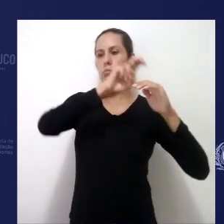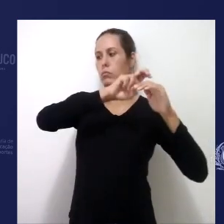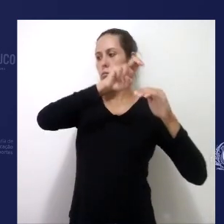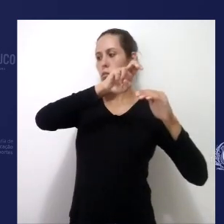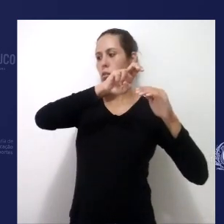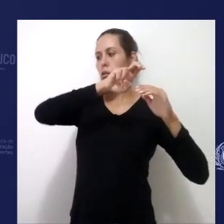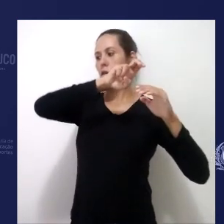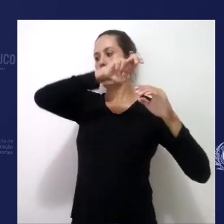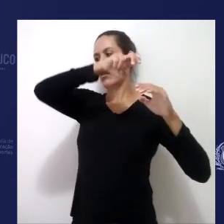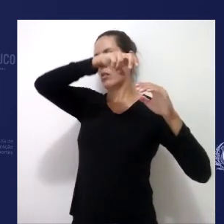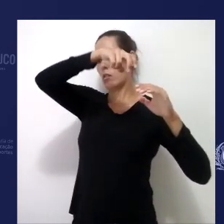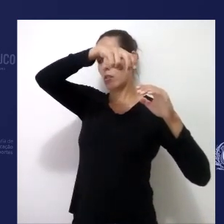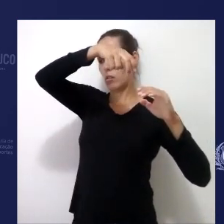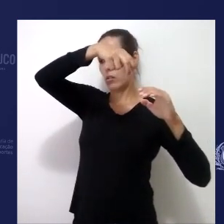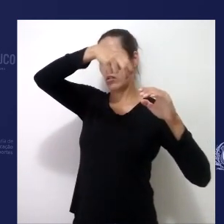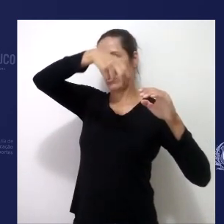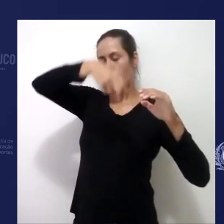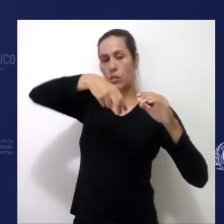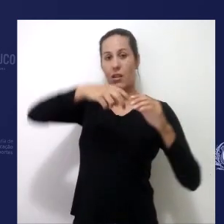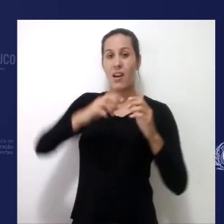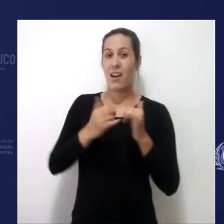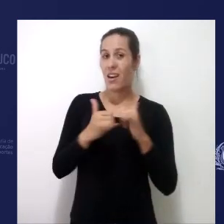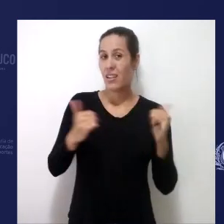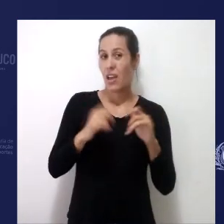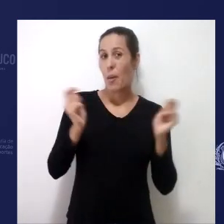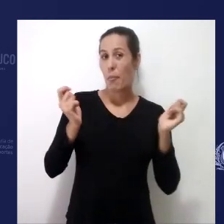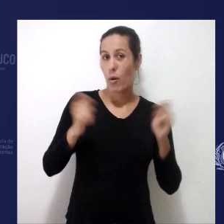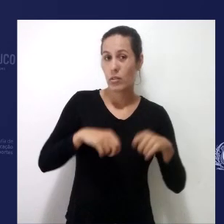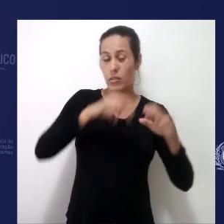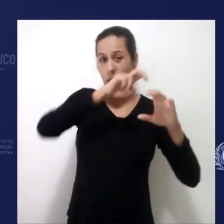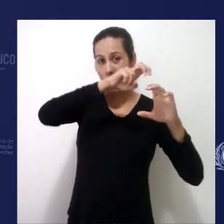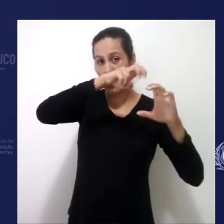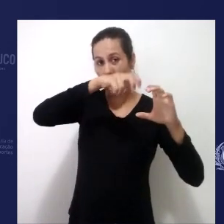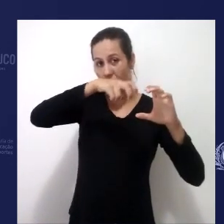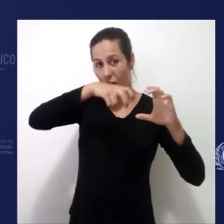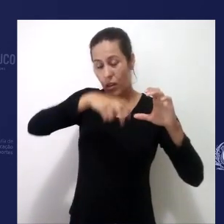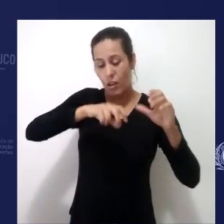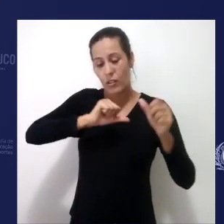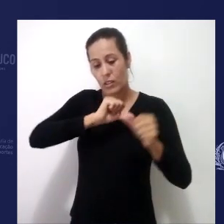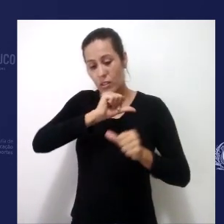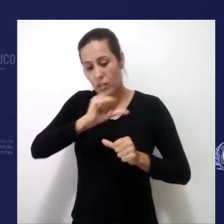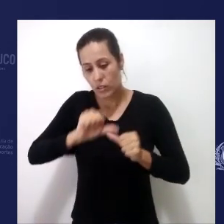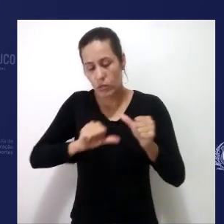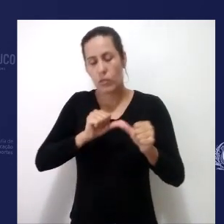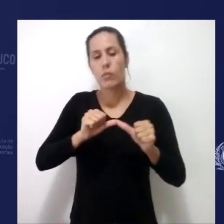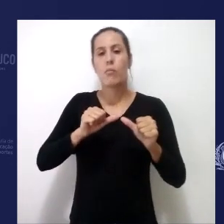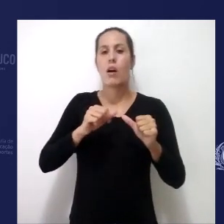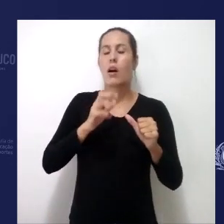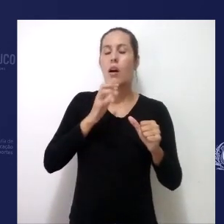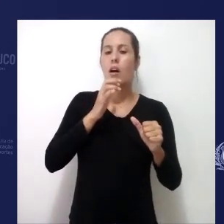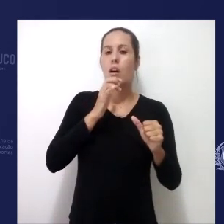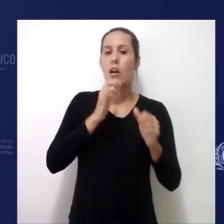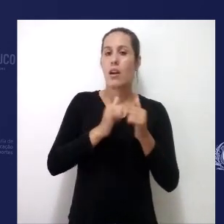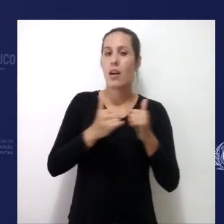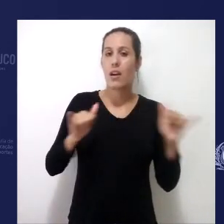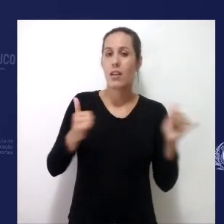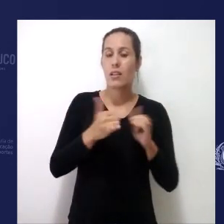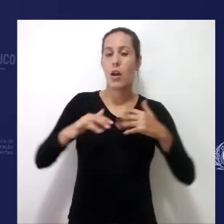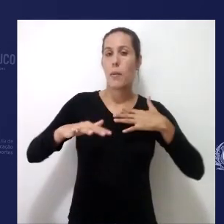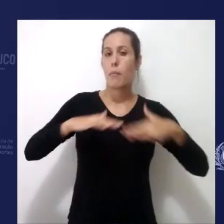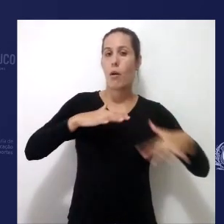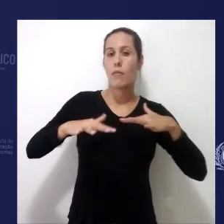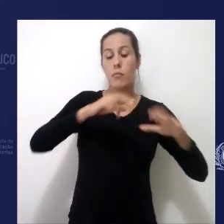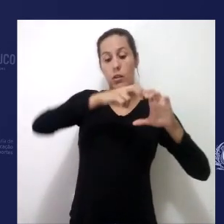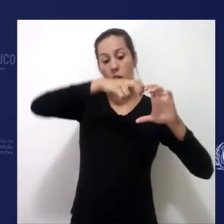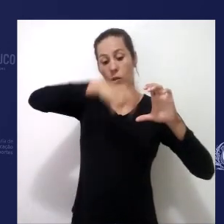À medida que desce a colina, a energia potencial ela vai ser convertida em energia cinética e